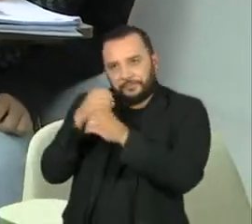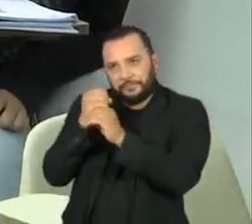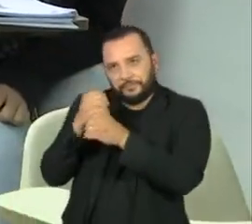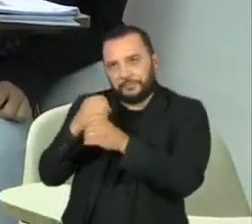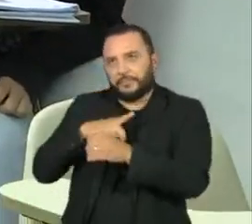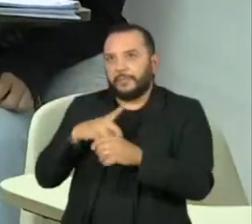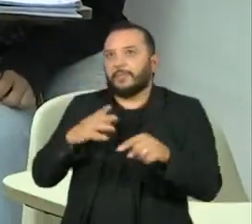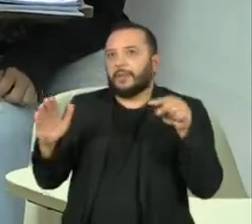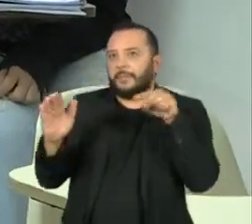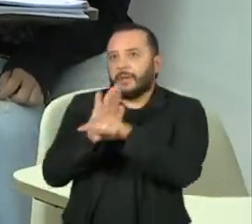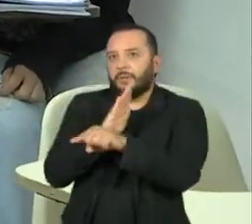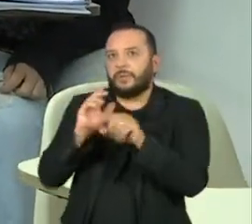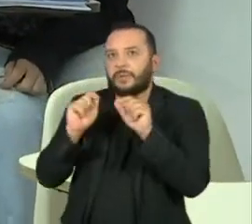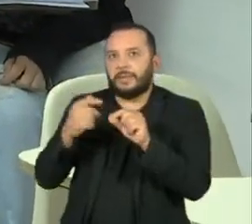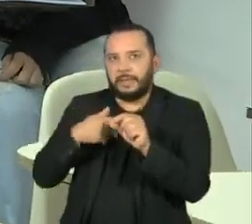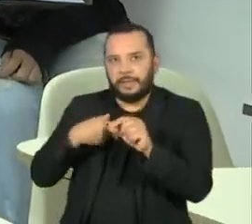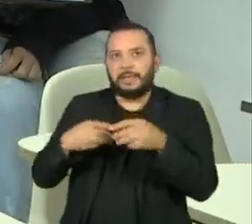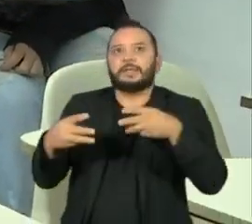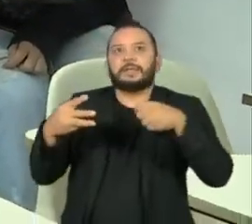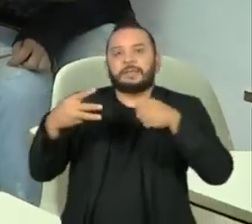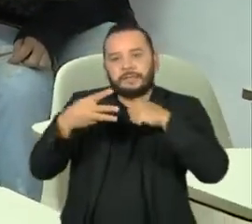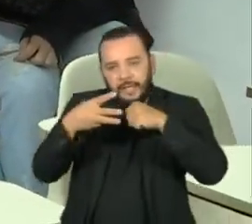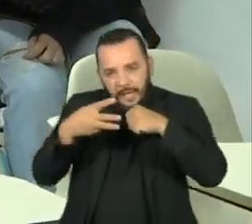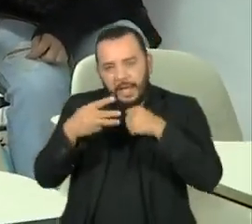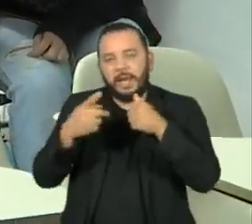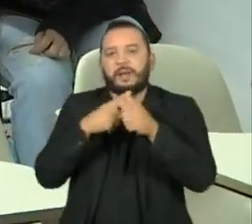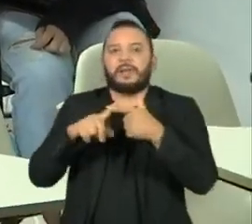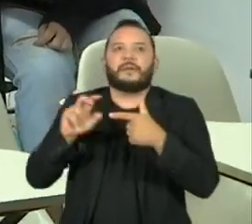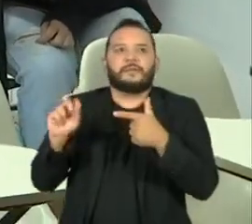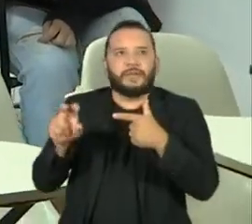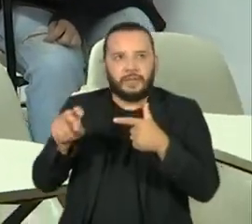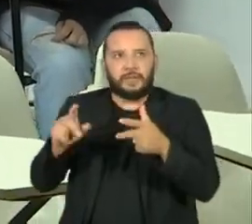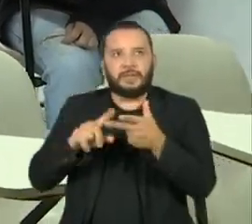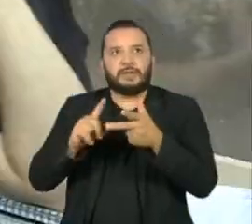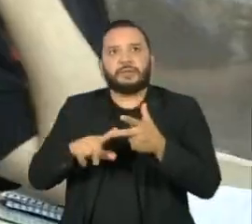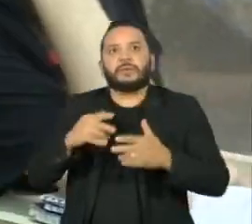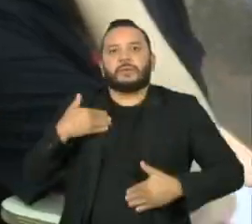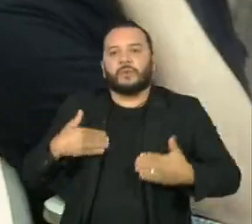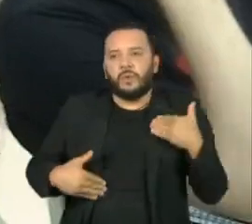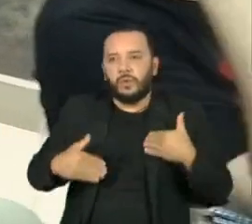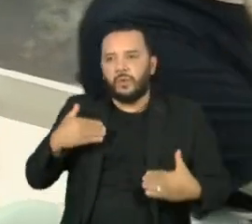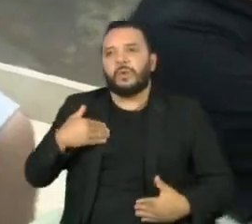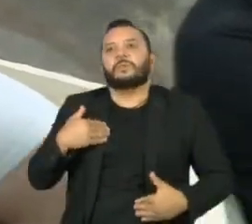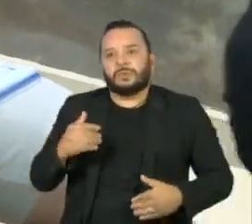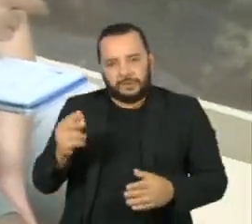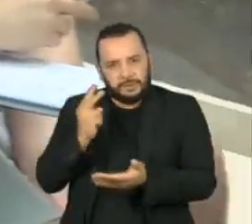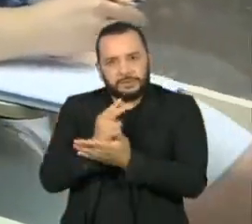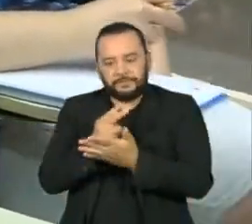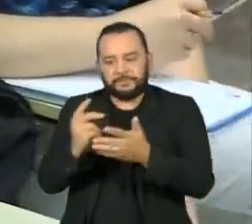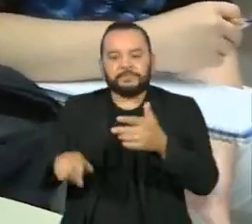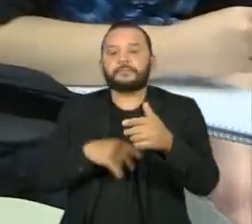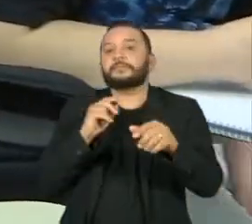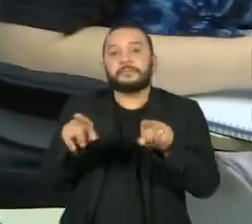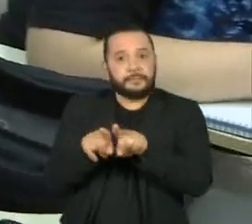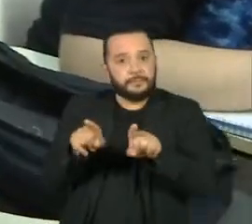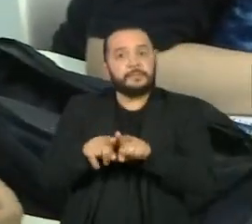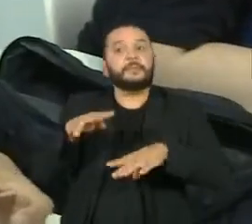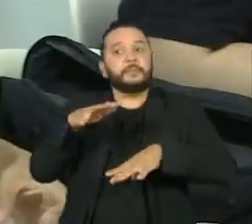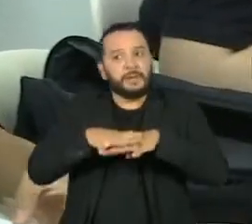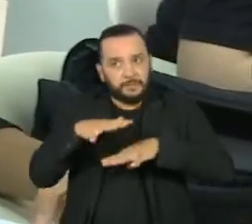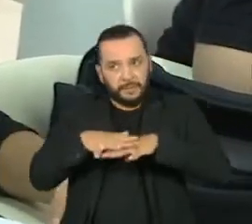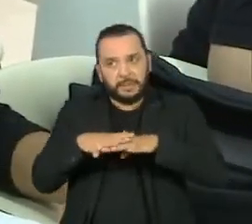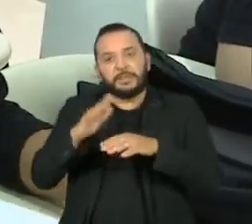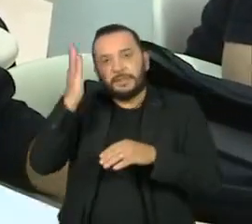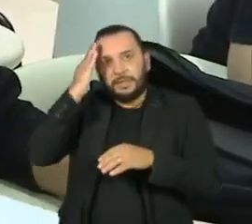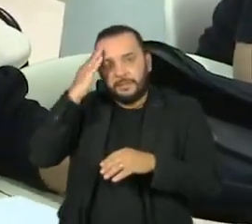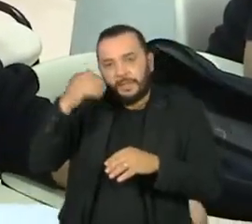as perguntas relacionadas a células, vírus e anatomia humana estão sempre por ali. Já na temida matemática, é bom saber sobre